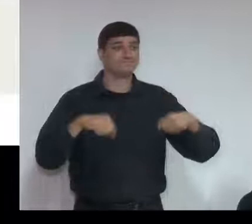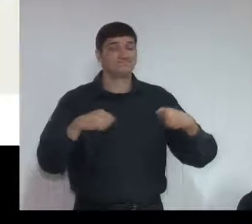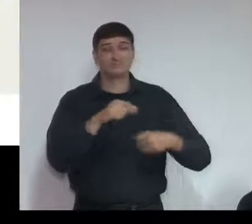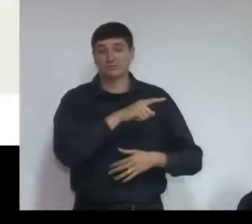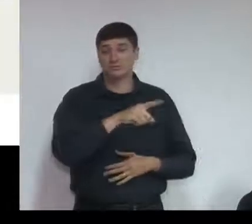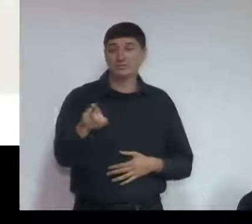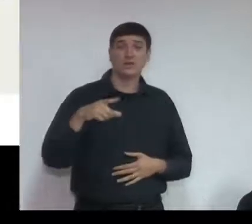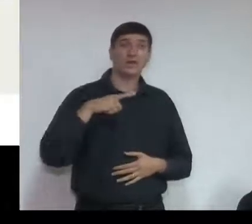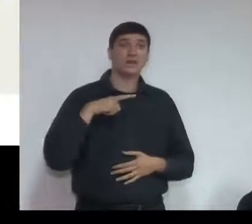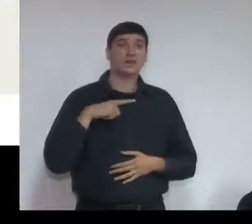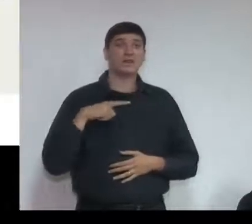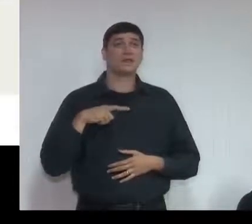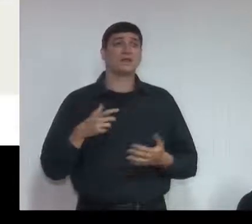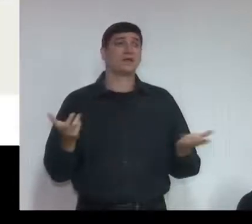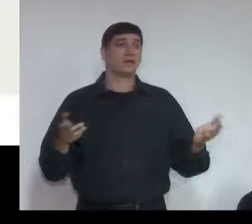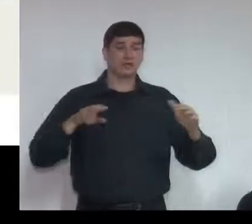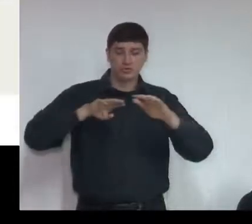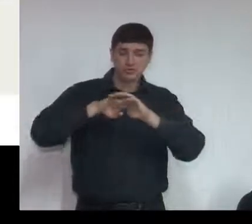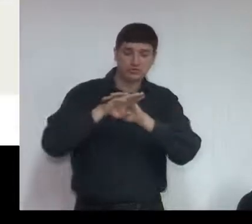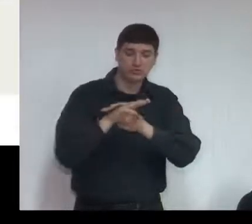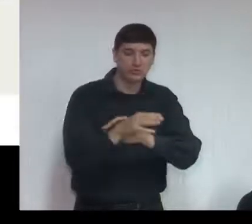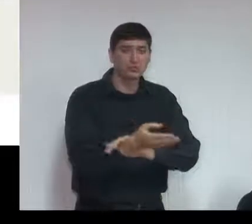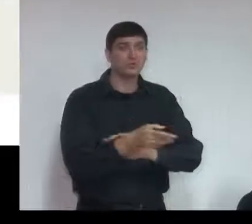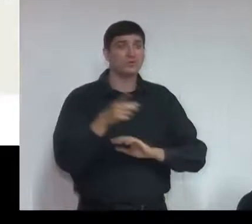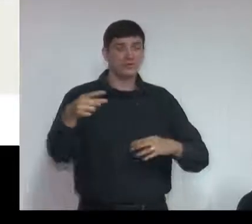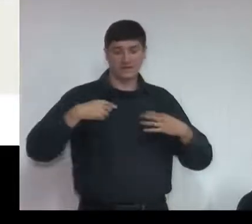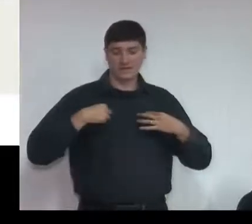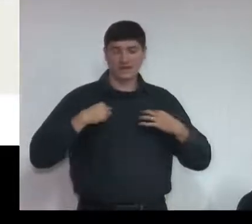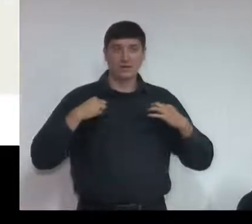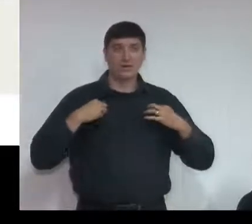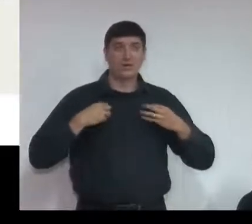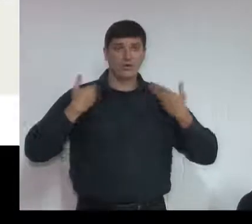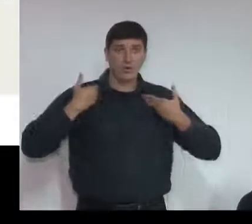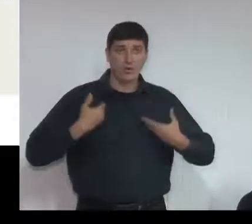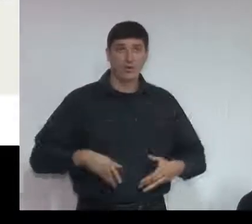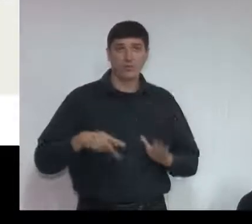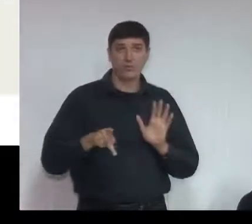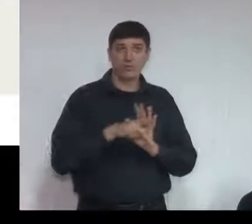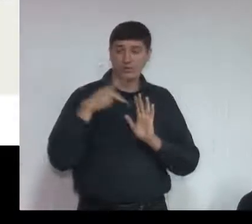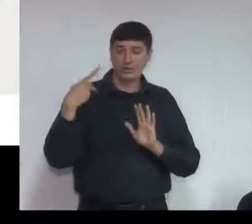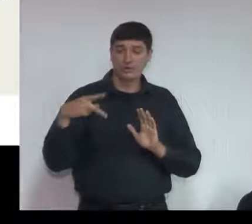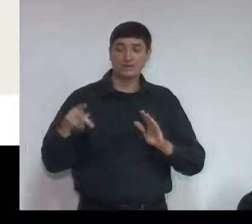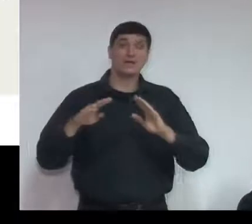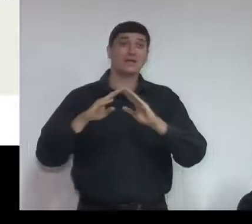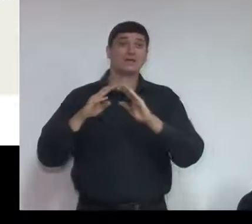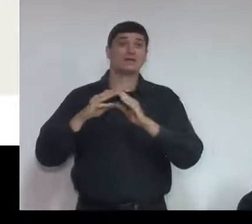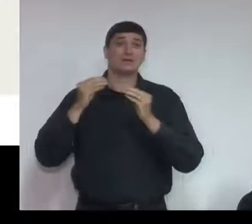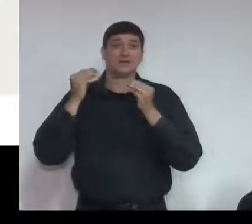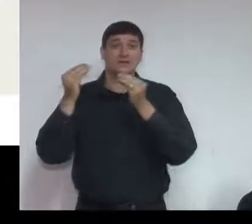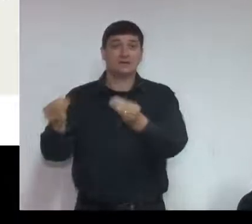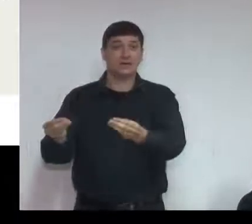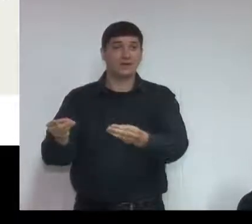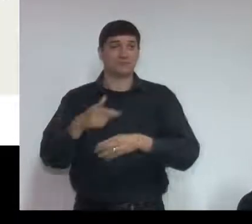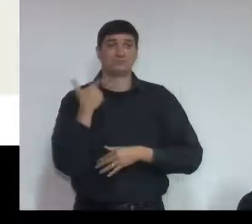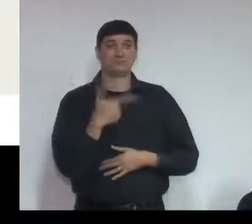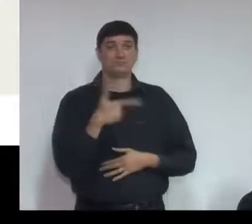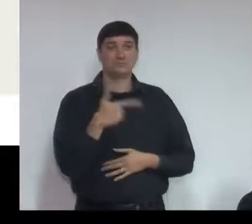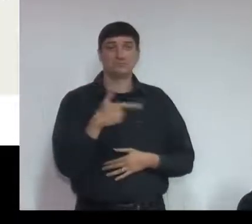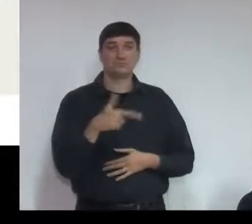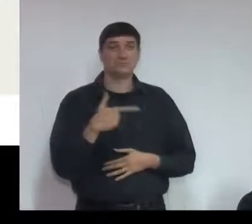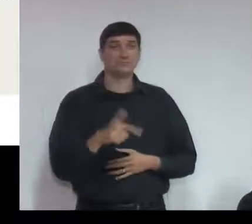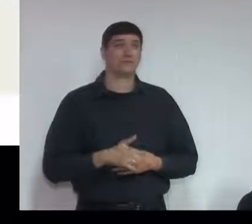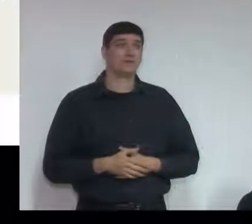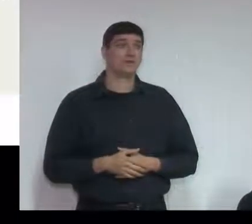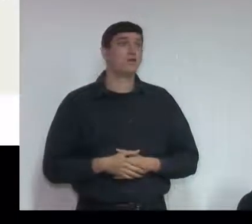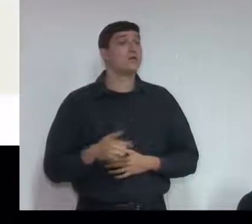quanto que a gente se acostumou a não dar mais uniforme para as crianças? Sou testemunha também que a Secretaria de Educação tem